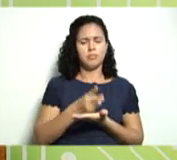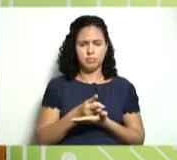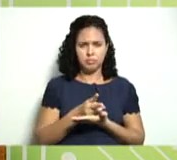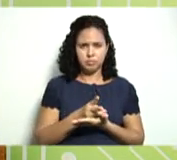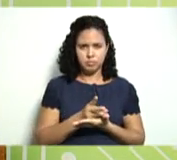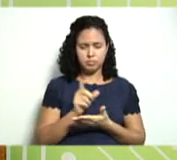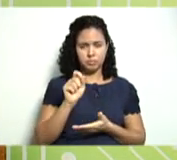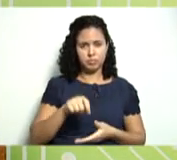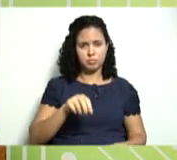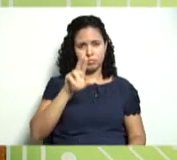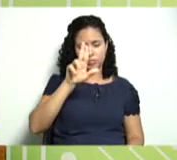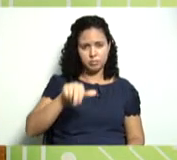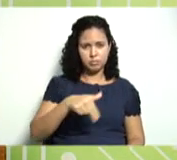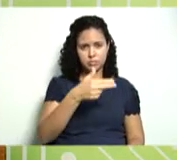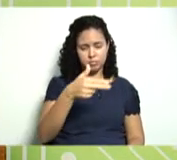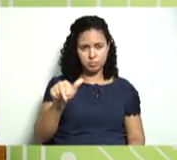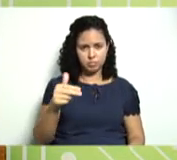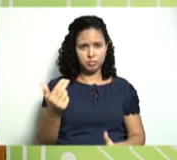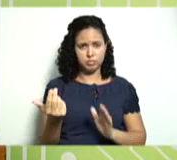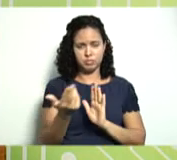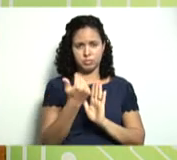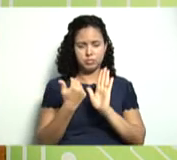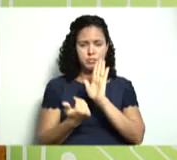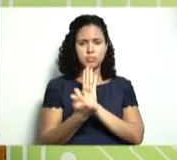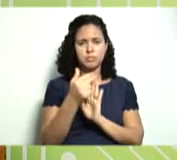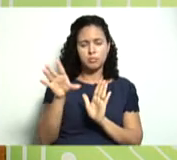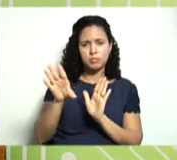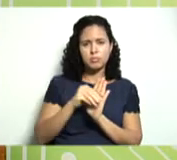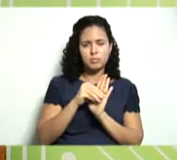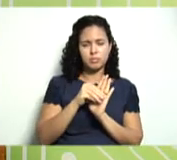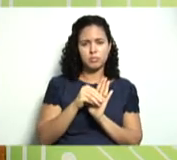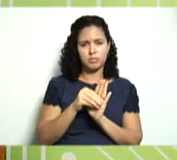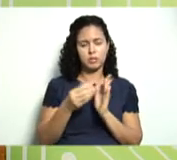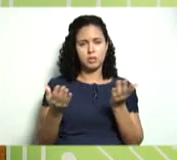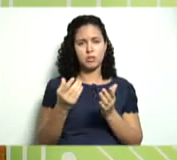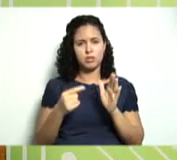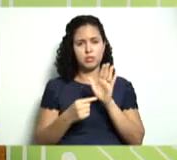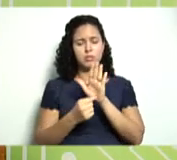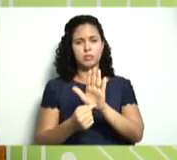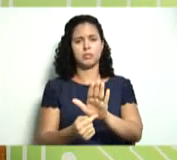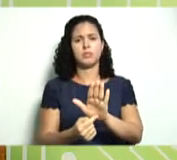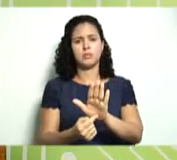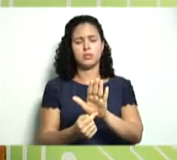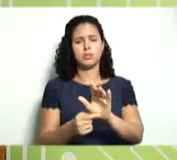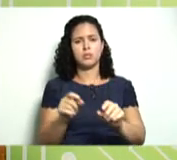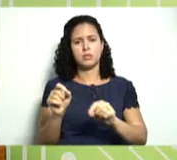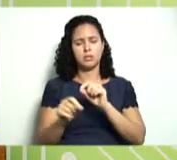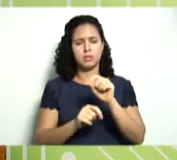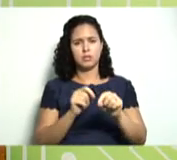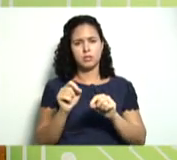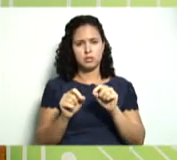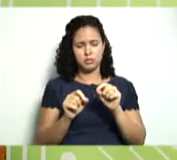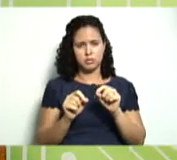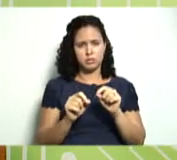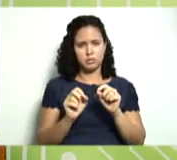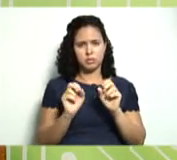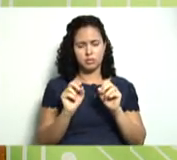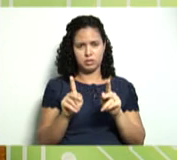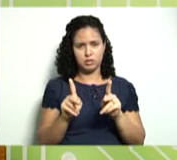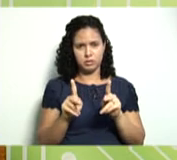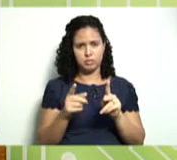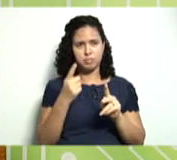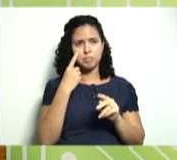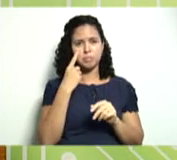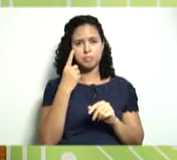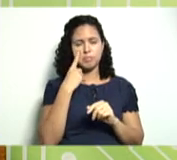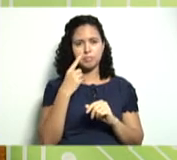do pincel de copiar formatações eu vou mostrar de responder eu vou mostrar ele aqui pra vocês veja